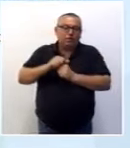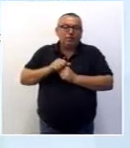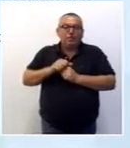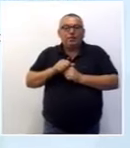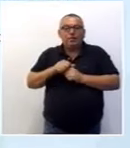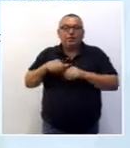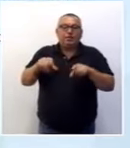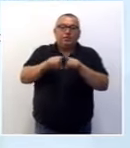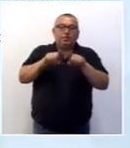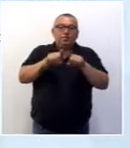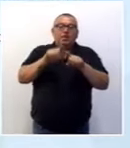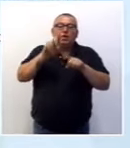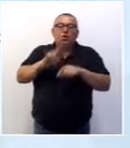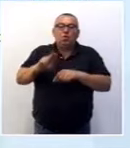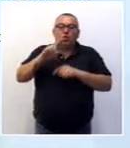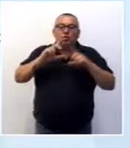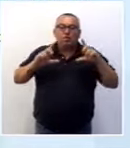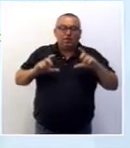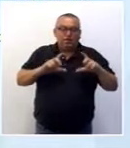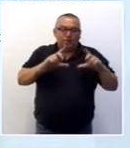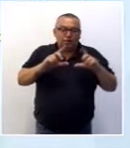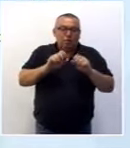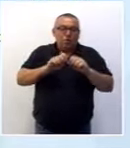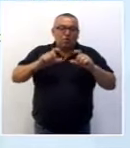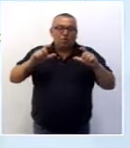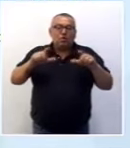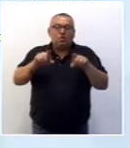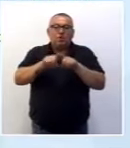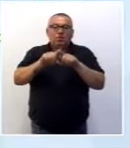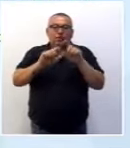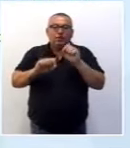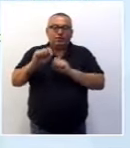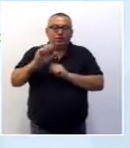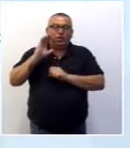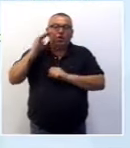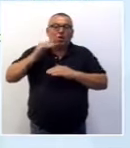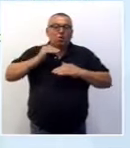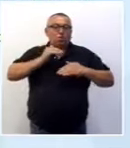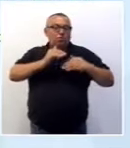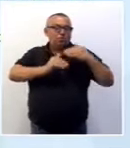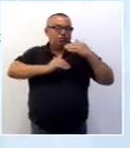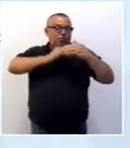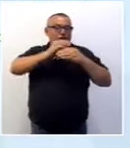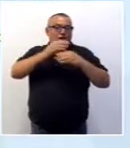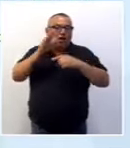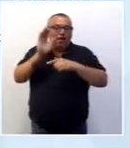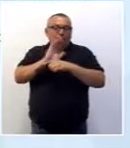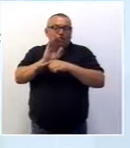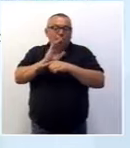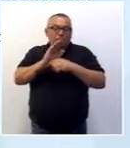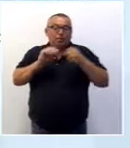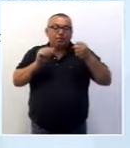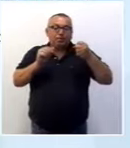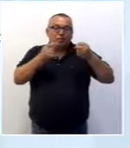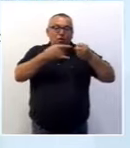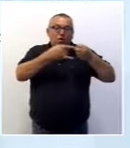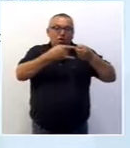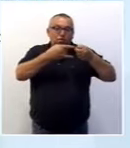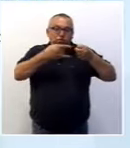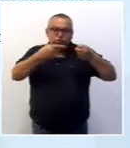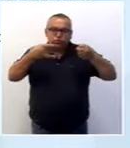na Segunda Guerra Mundial, ao ponto do desenvolvimento de filmes sensíveis ao